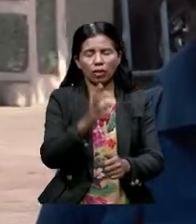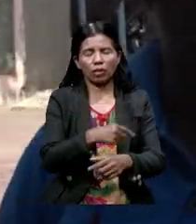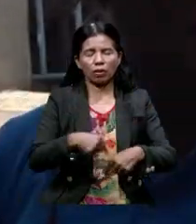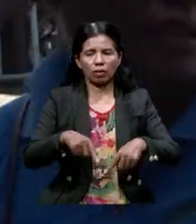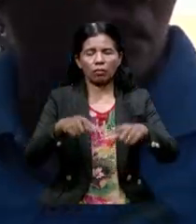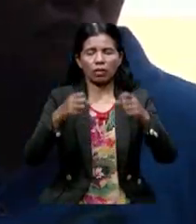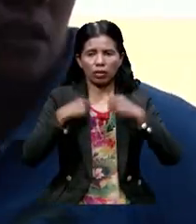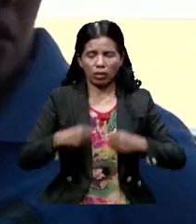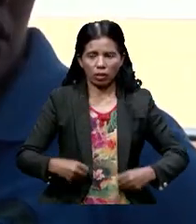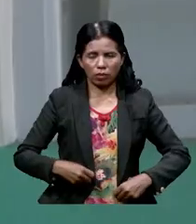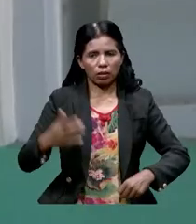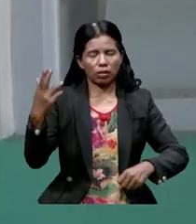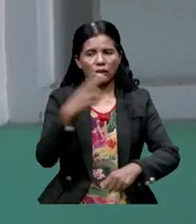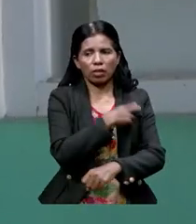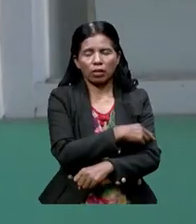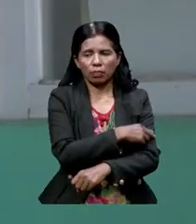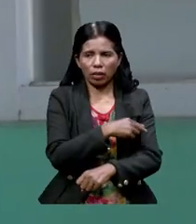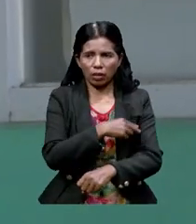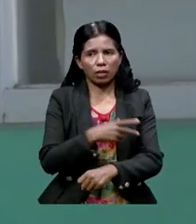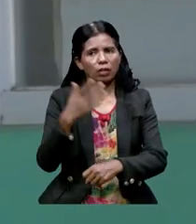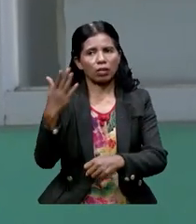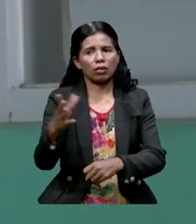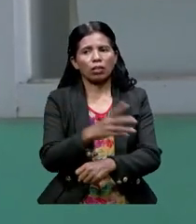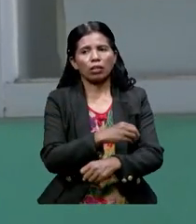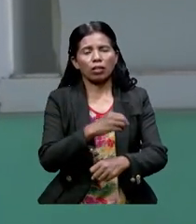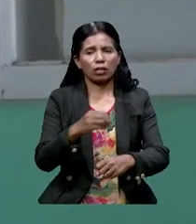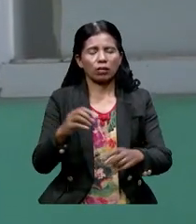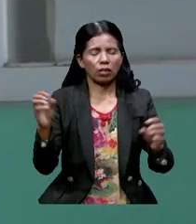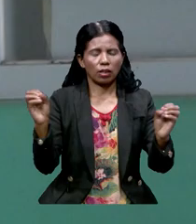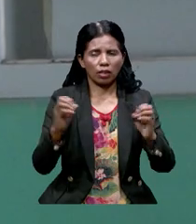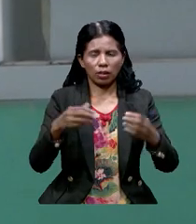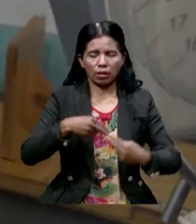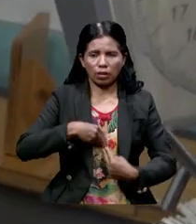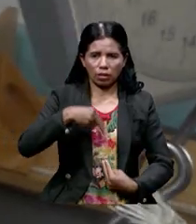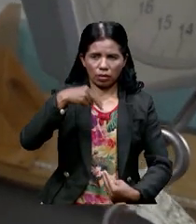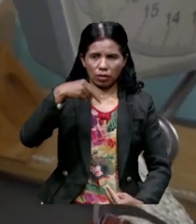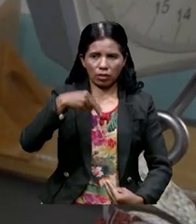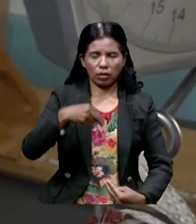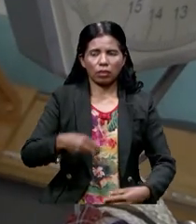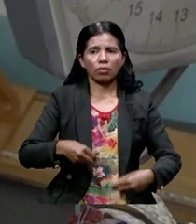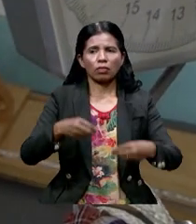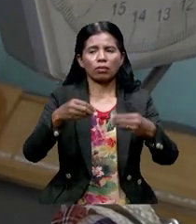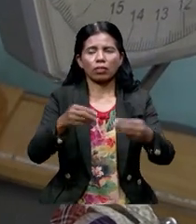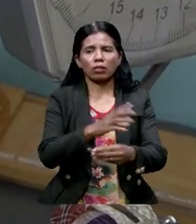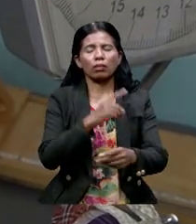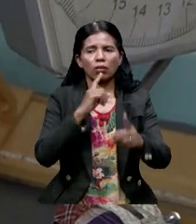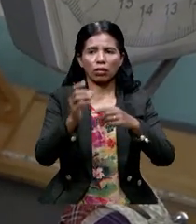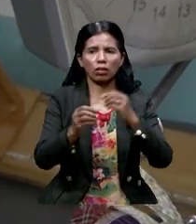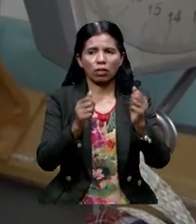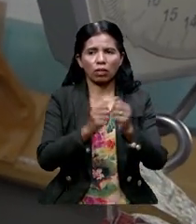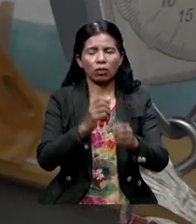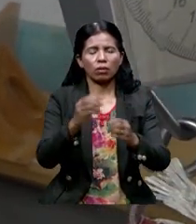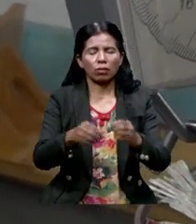tratamento Saudi ha centro Saudi refere ho condição má nutrição pessoal Saudi sira fodet aconselhamento con